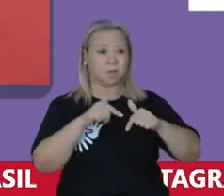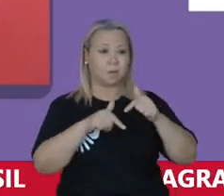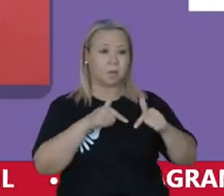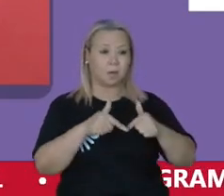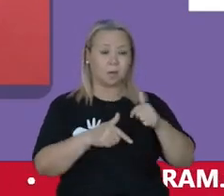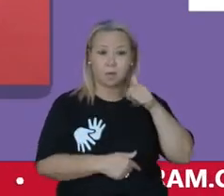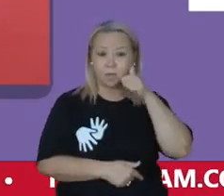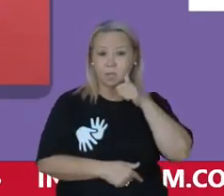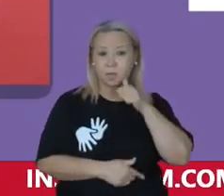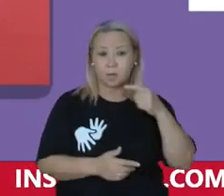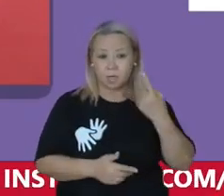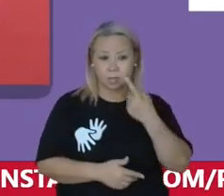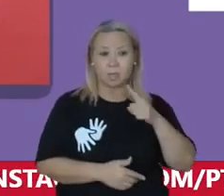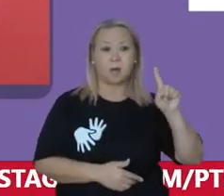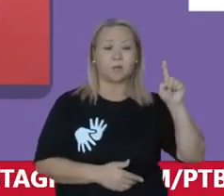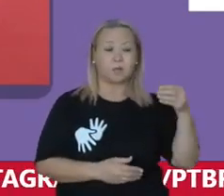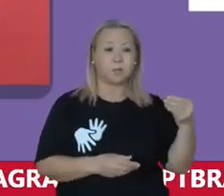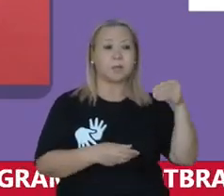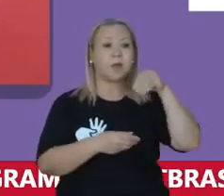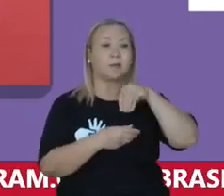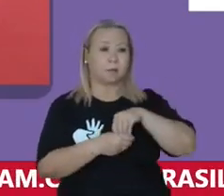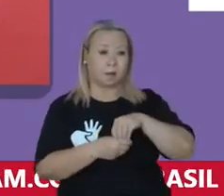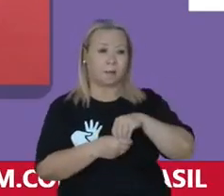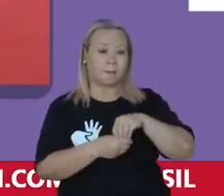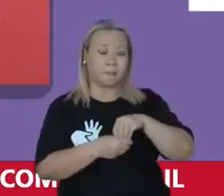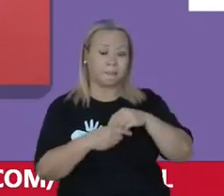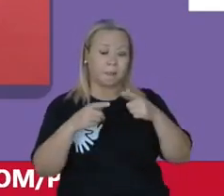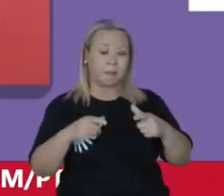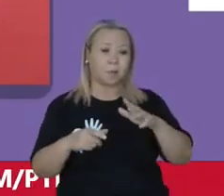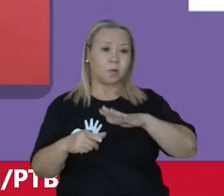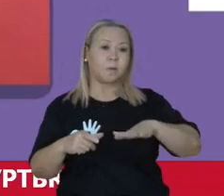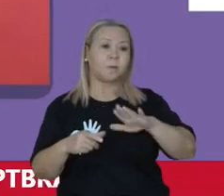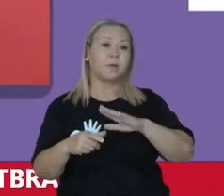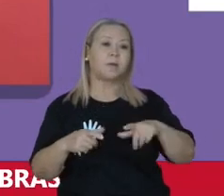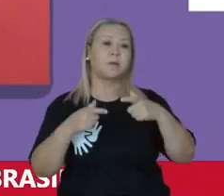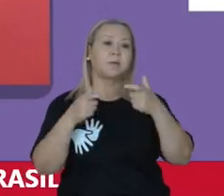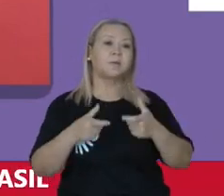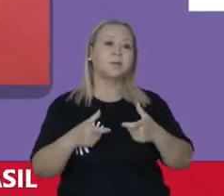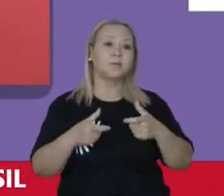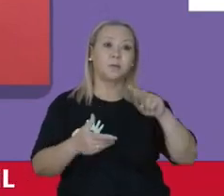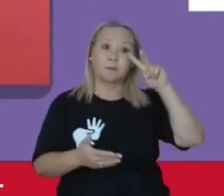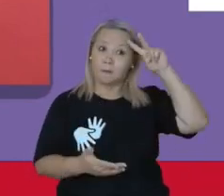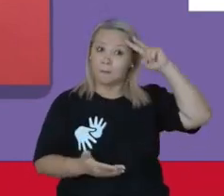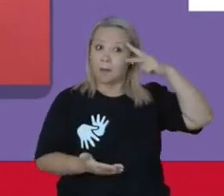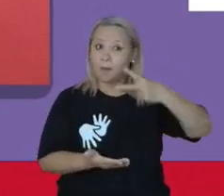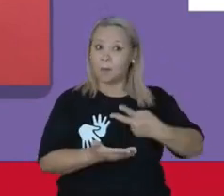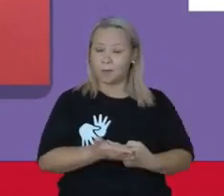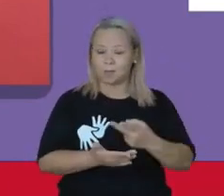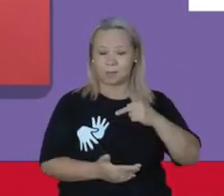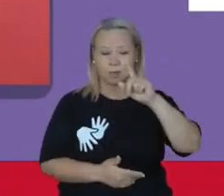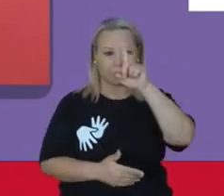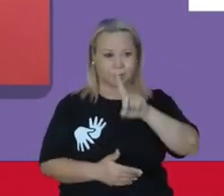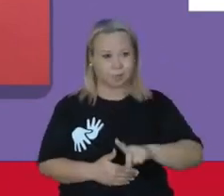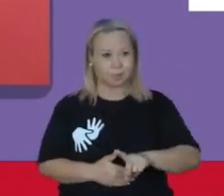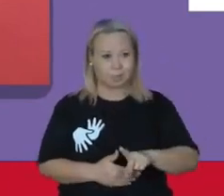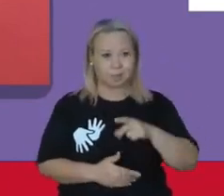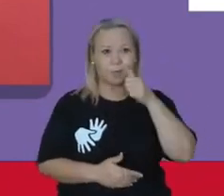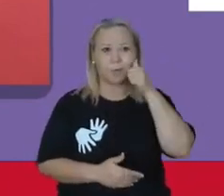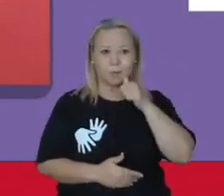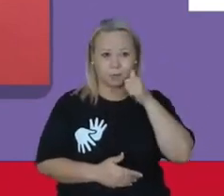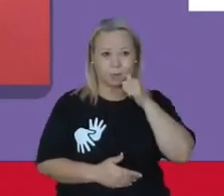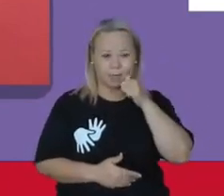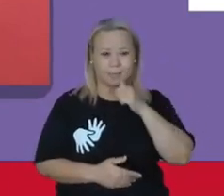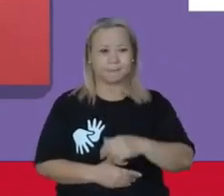mulheres foram as últimas a entrarem num ambiente onde foram reconhecidos seus direitos, são as mulheres